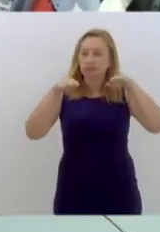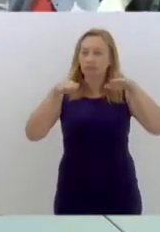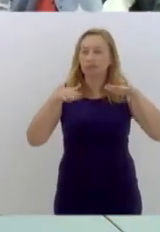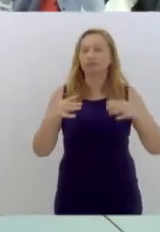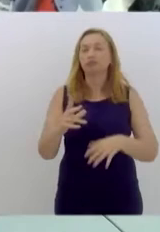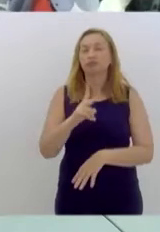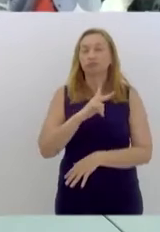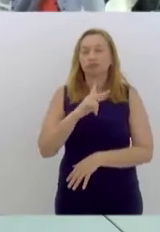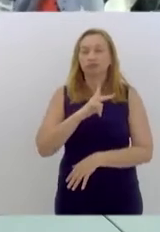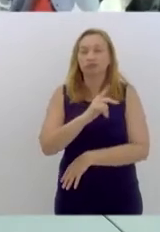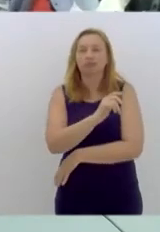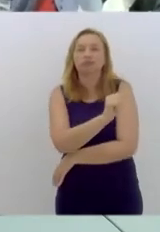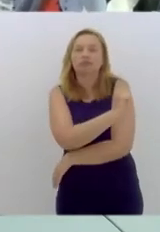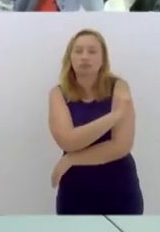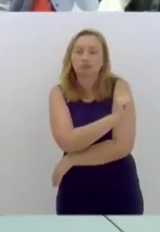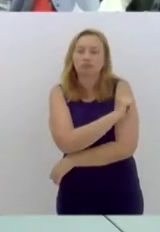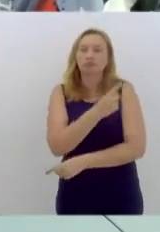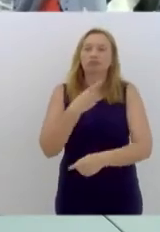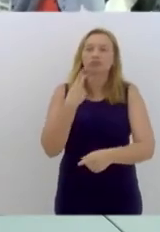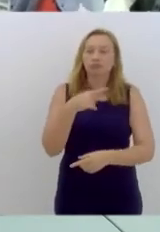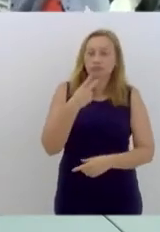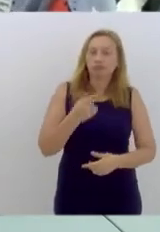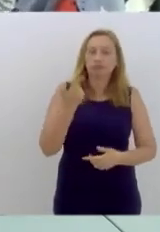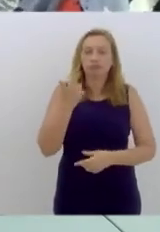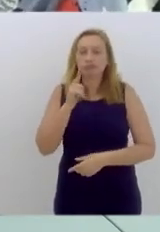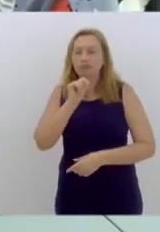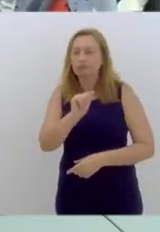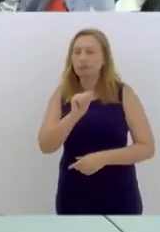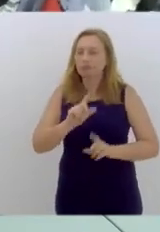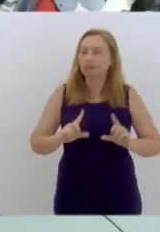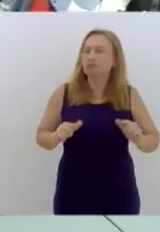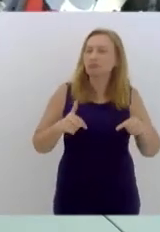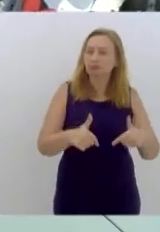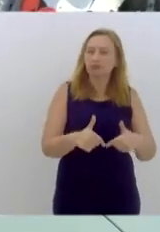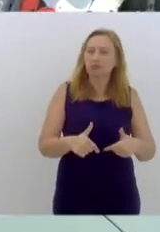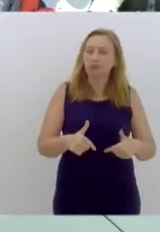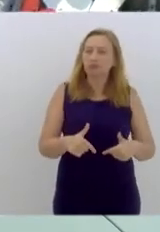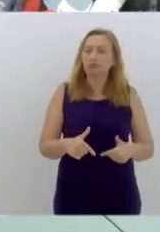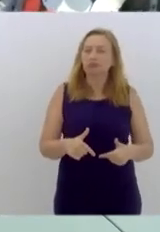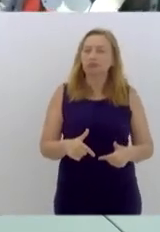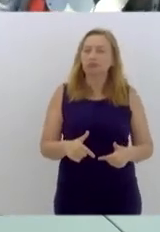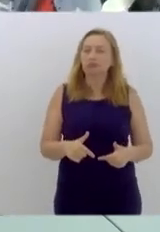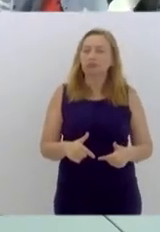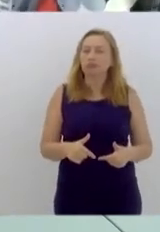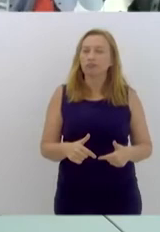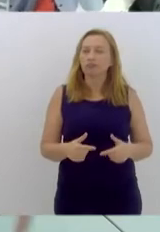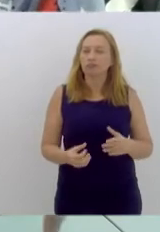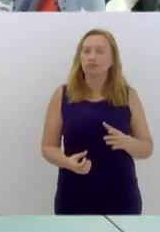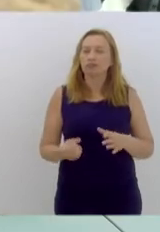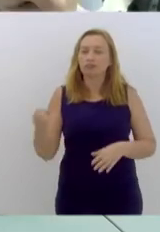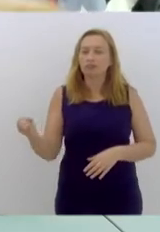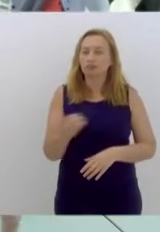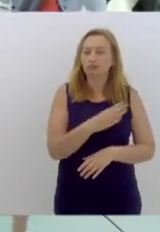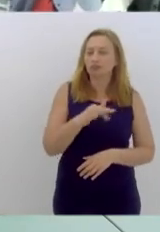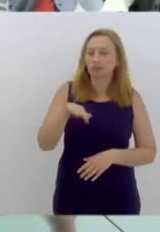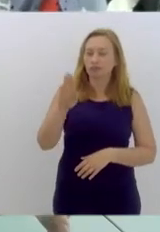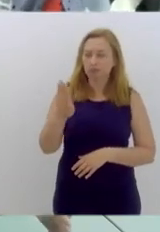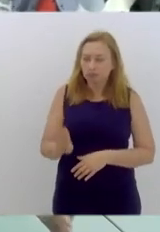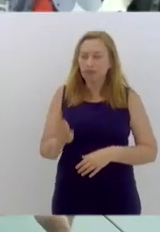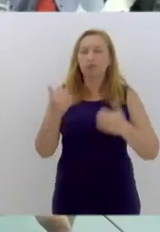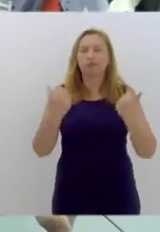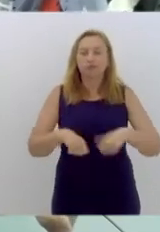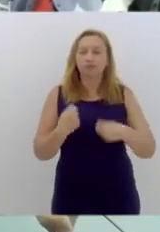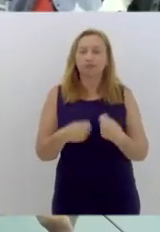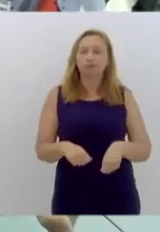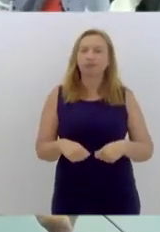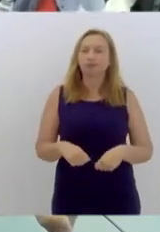próprios alunos, falando e com que a gente consiga atuar, e a Constituição, com o novo Funeb, versa que precisa ser